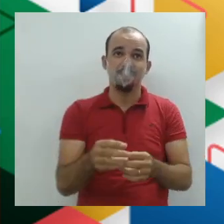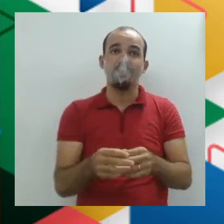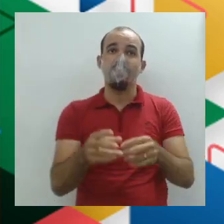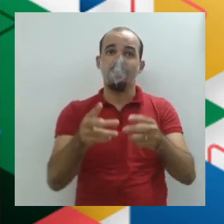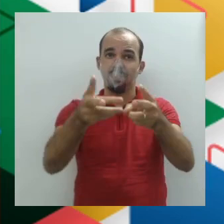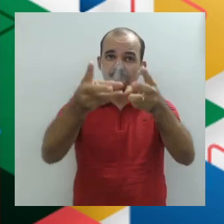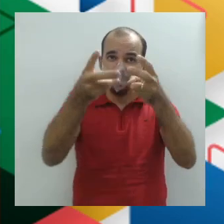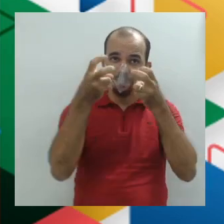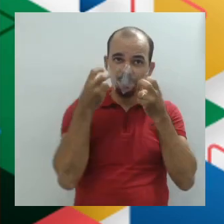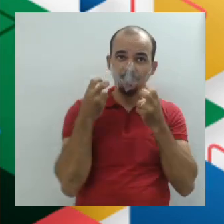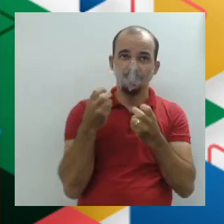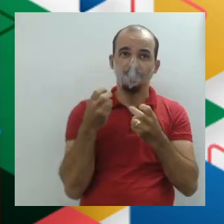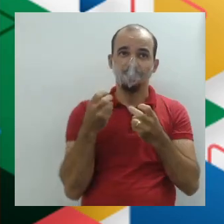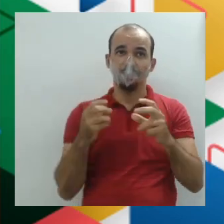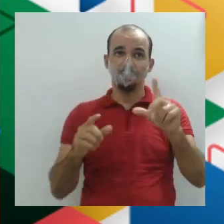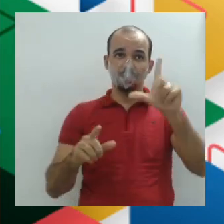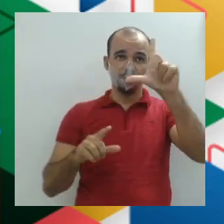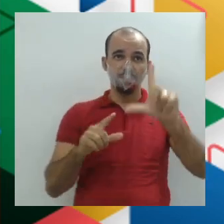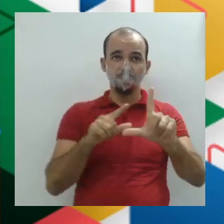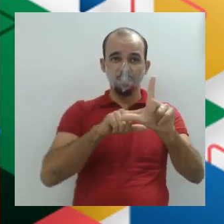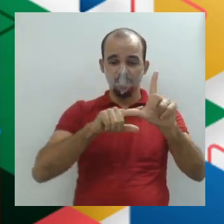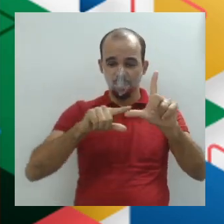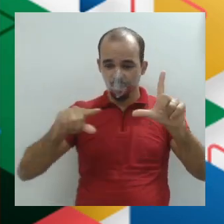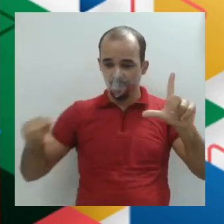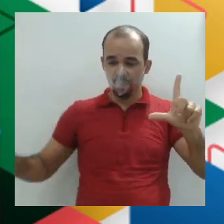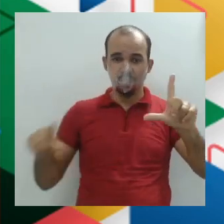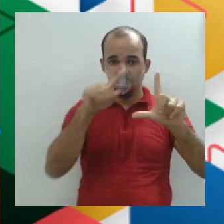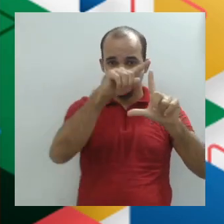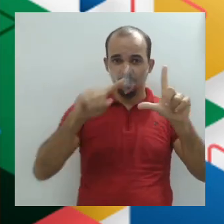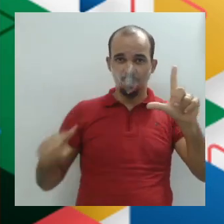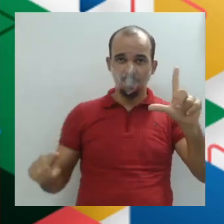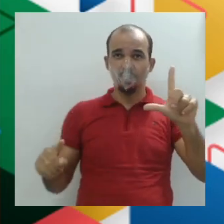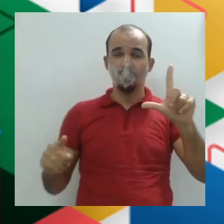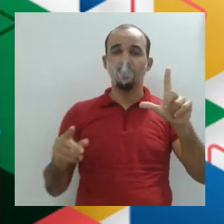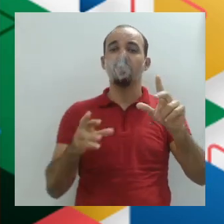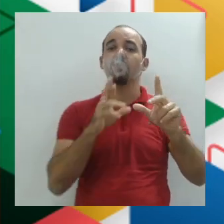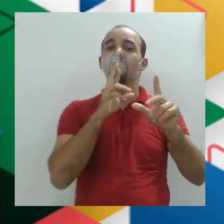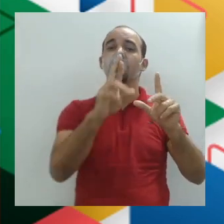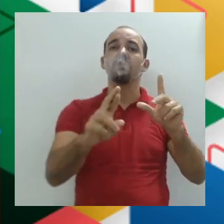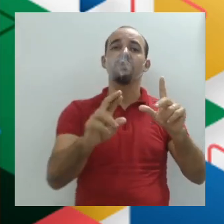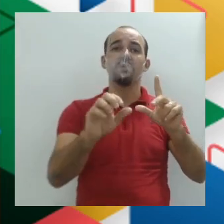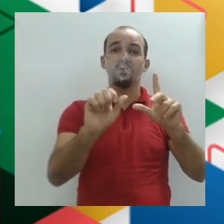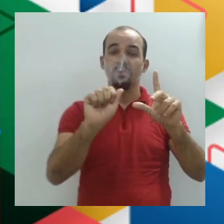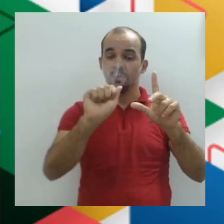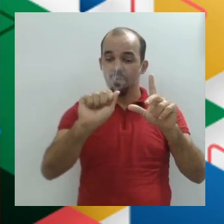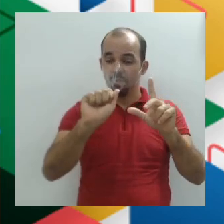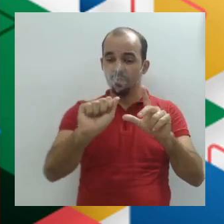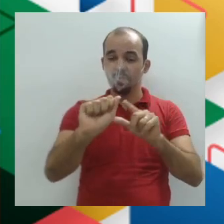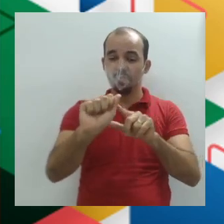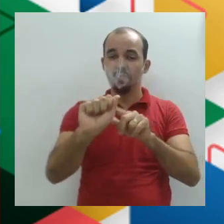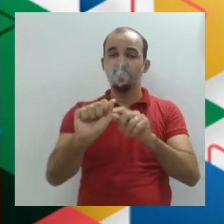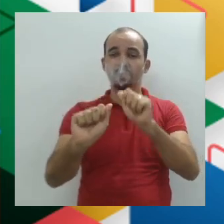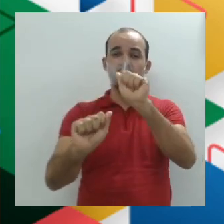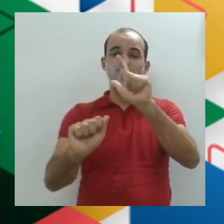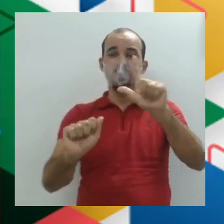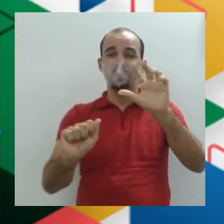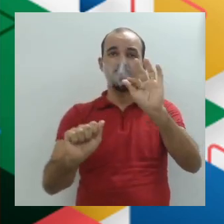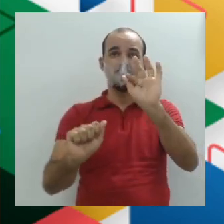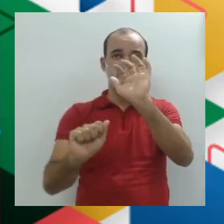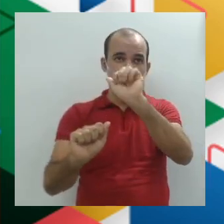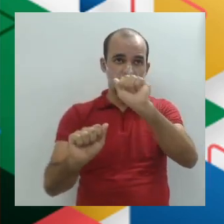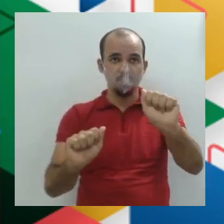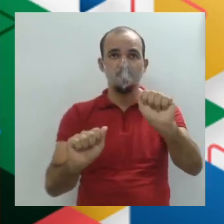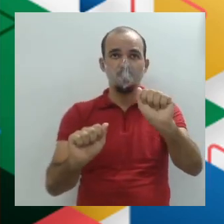ângulo considerado como alfa. Eu quero o seno do ângulo alfa. Está aqui o ângulo alfa e eu tenho que calcular, galera, o